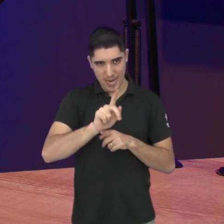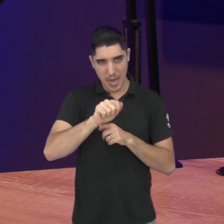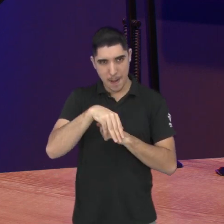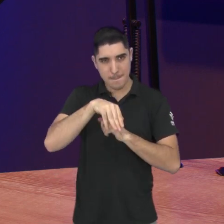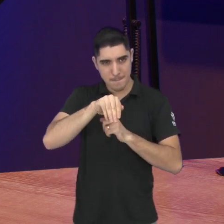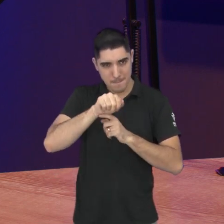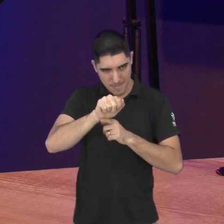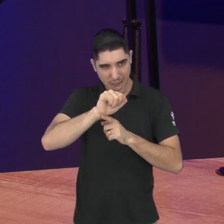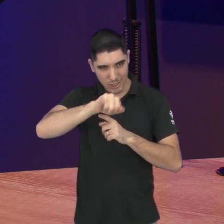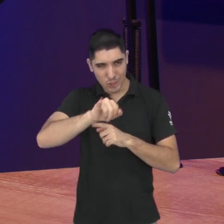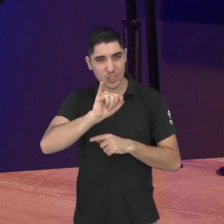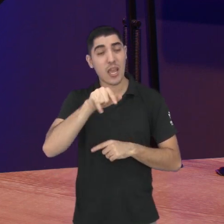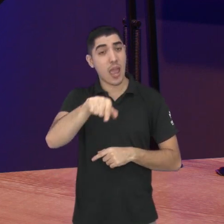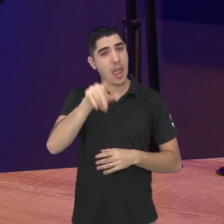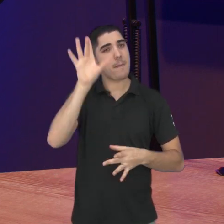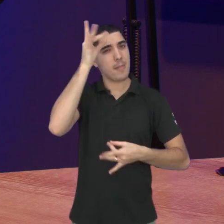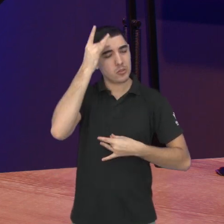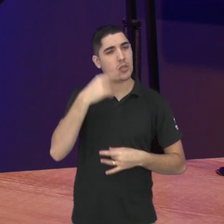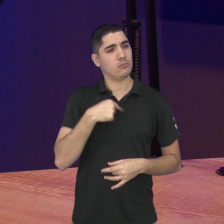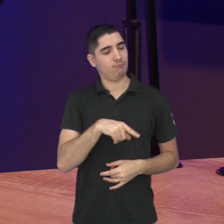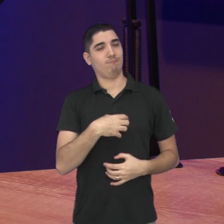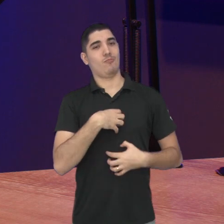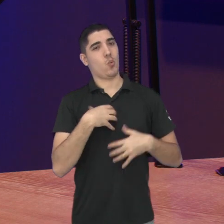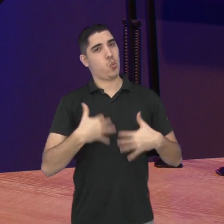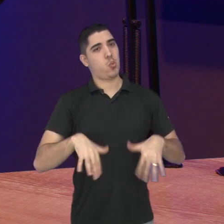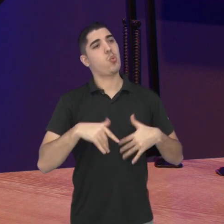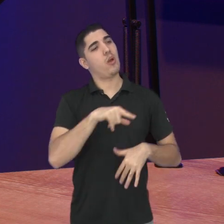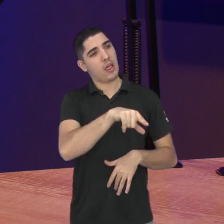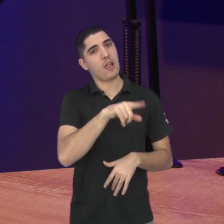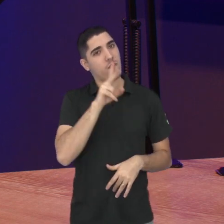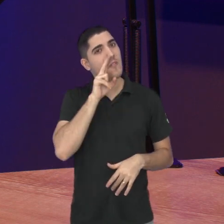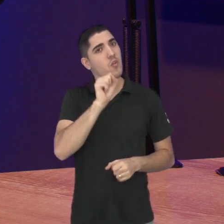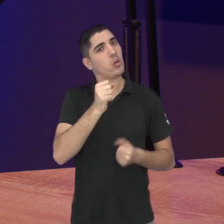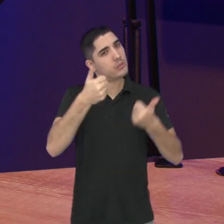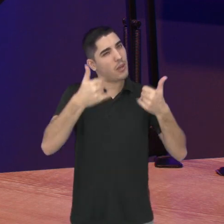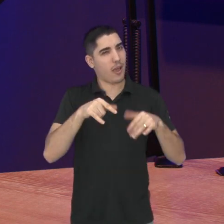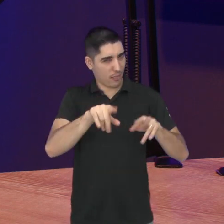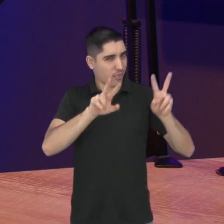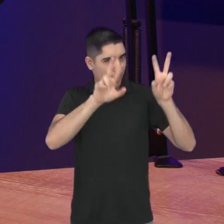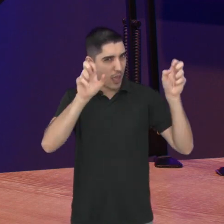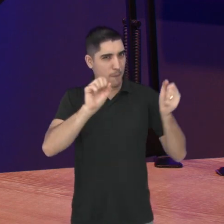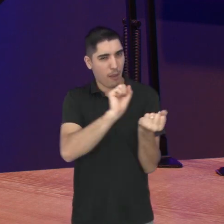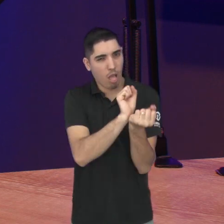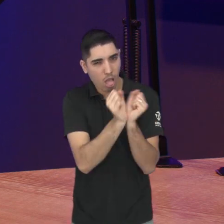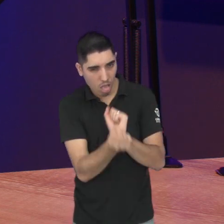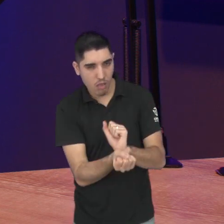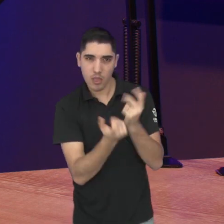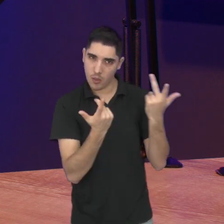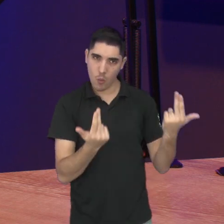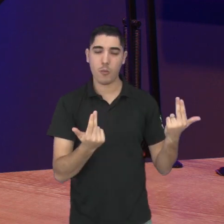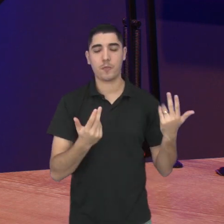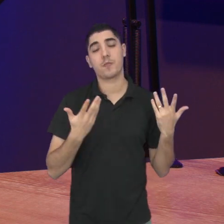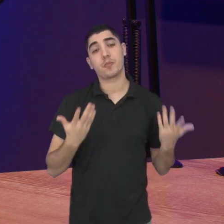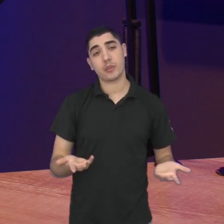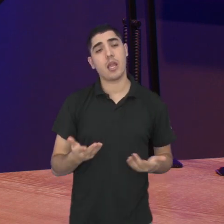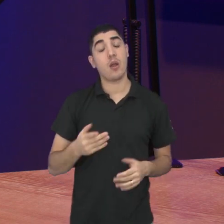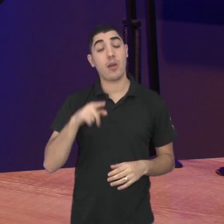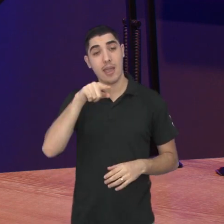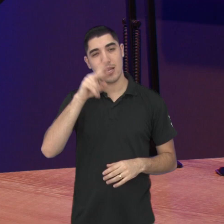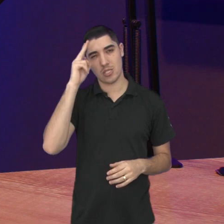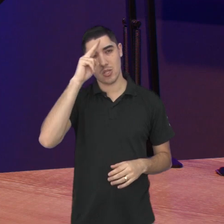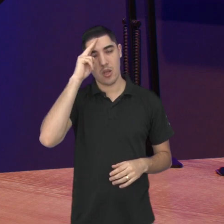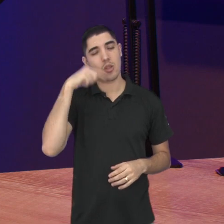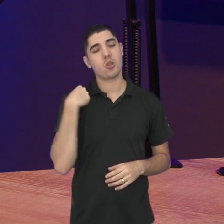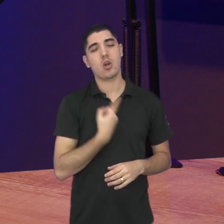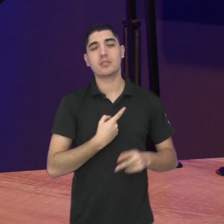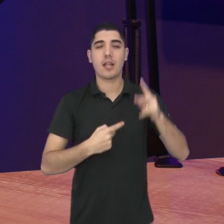forte para falar de escravidão. E se a gente for parar para pensar, né, na história, a gente lembra muito